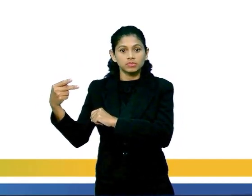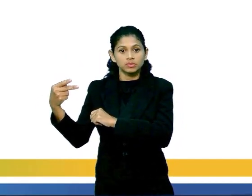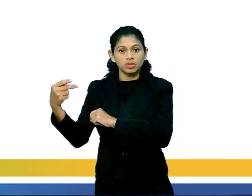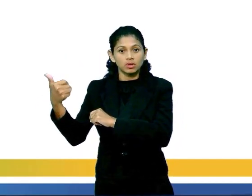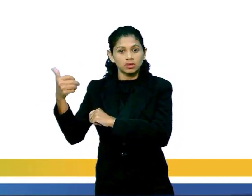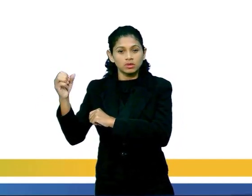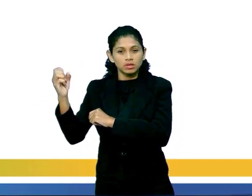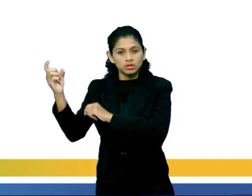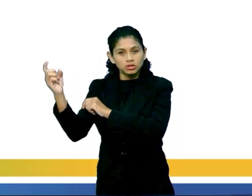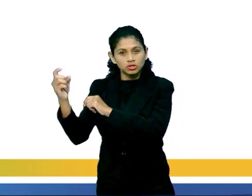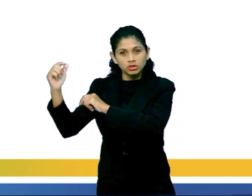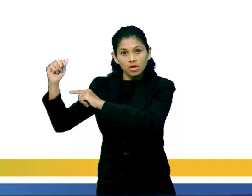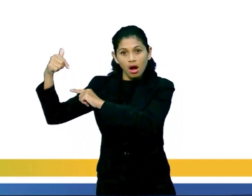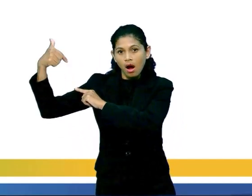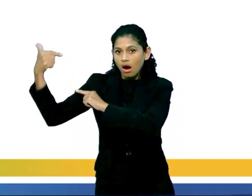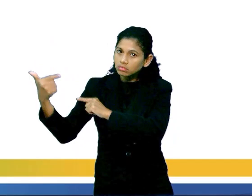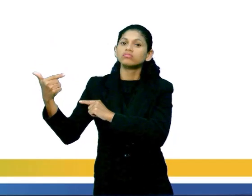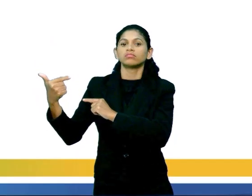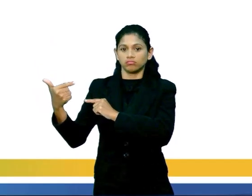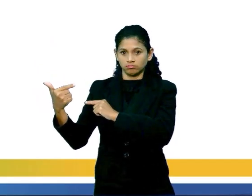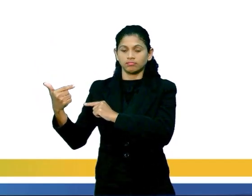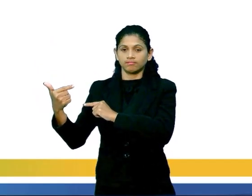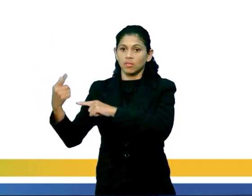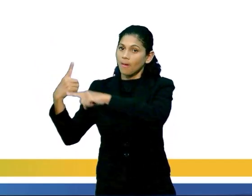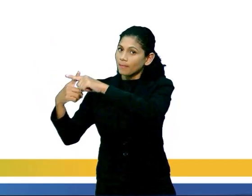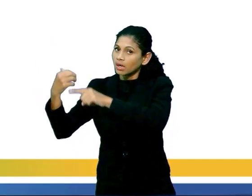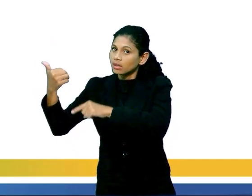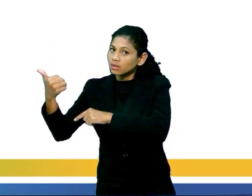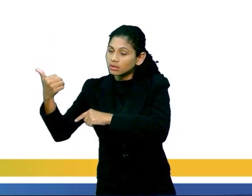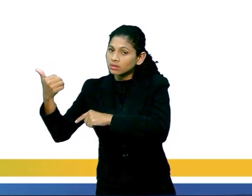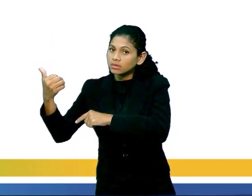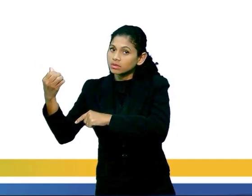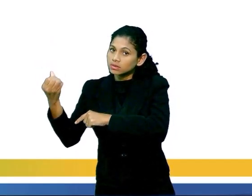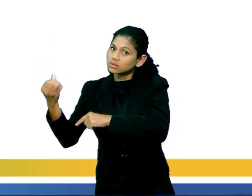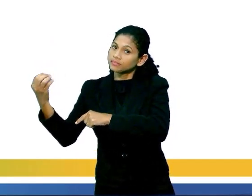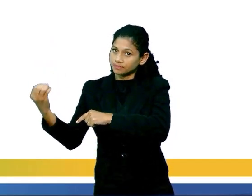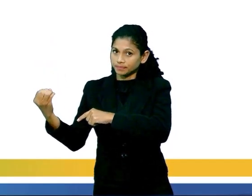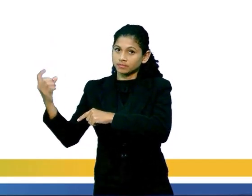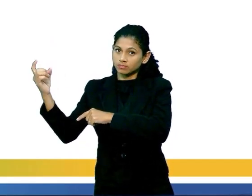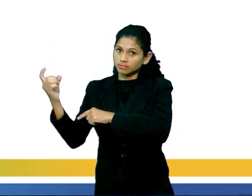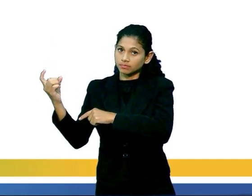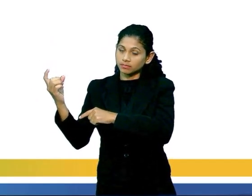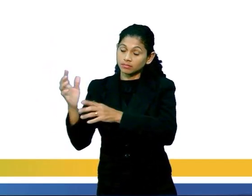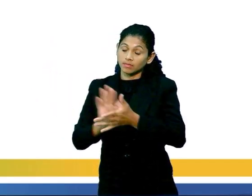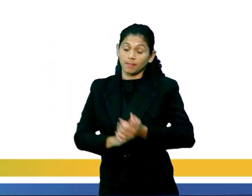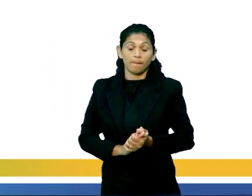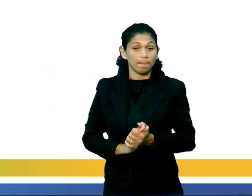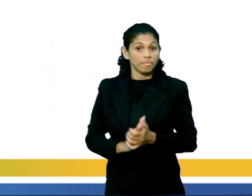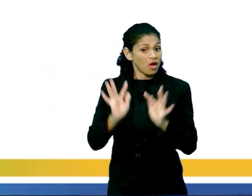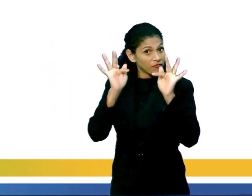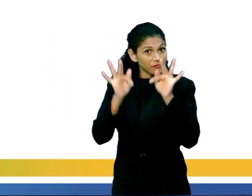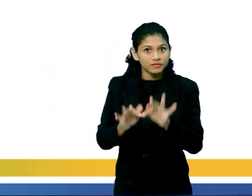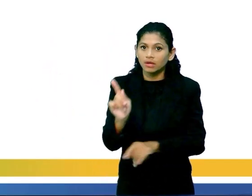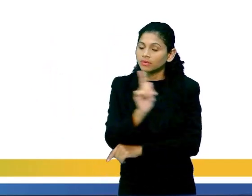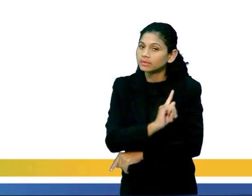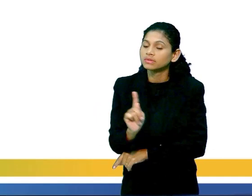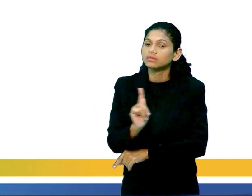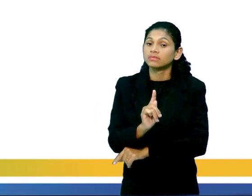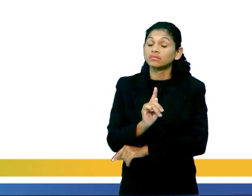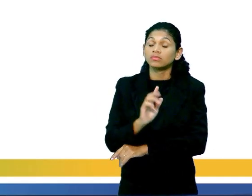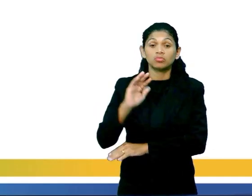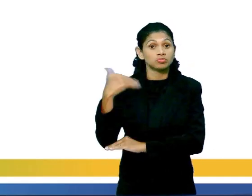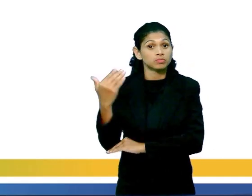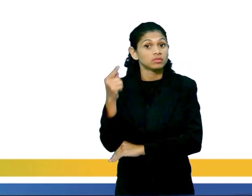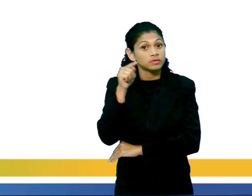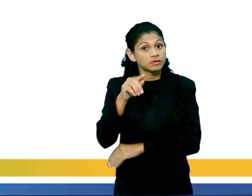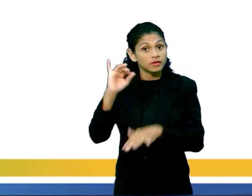60x. Nós vimos uma alternativa que tinha esse valor, mas não acabou por aí. Quando você for fazer uma